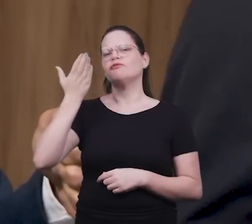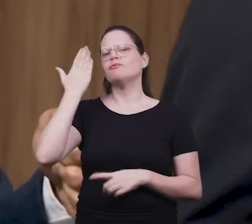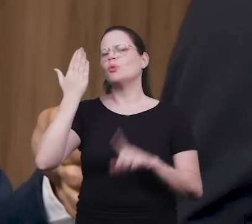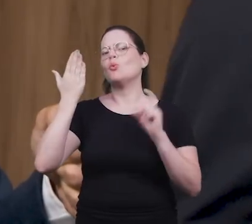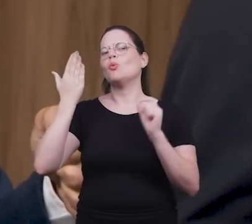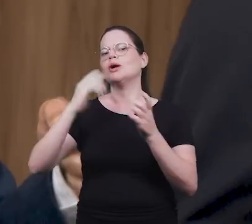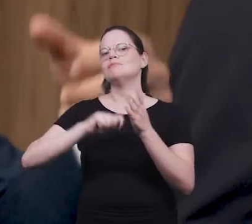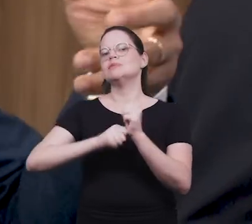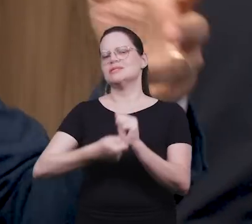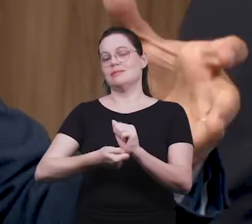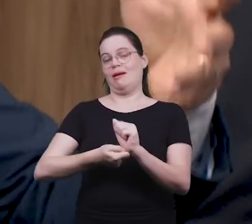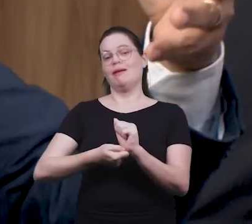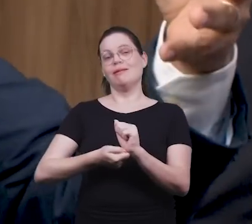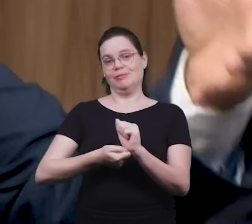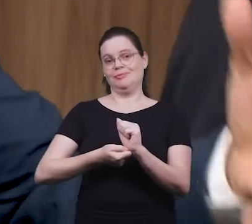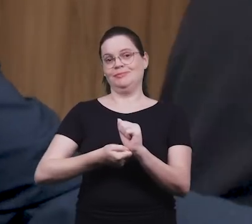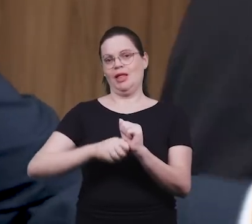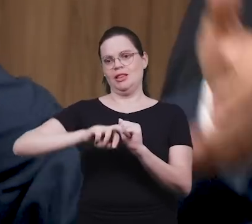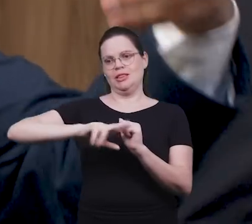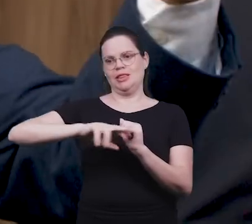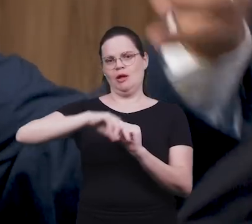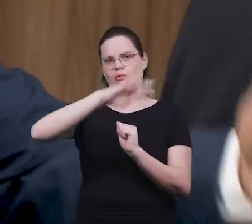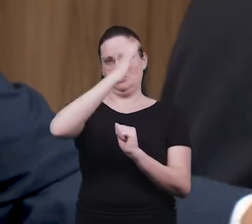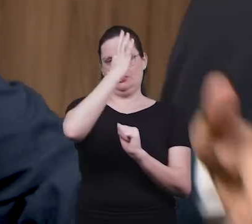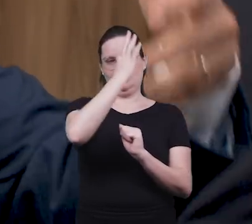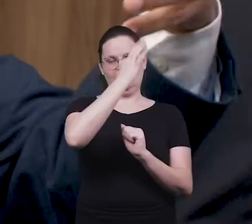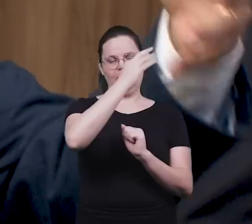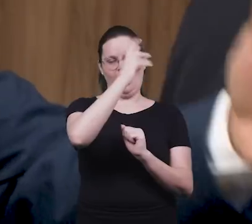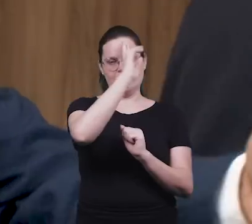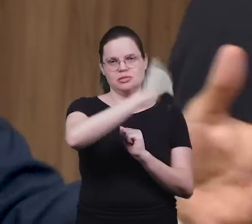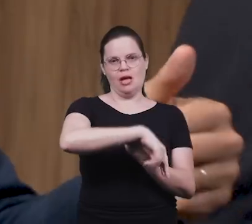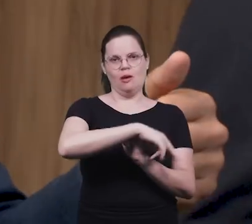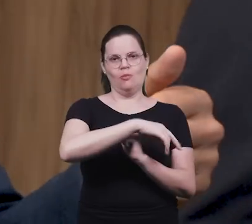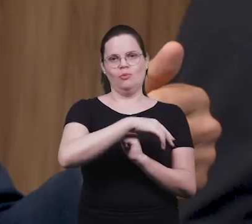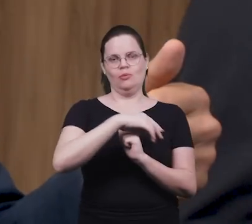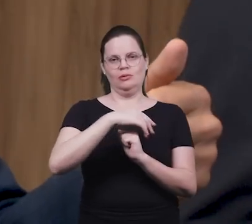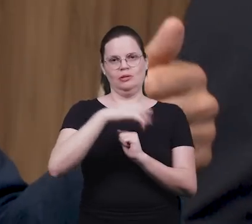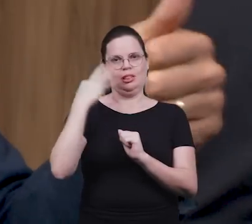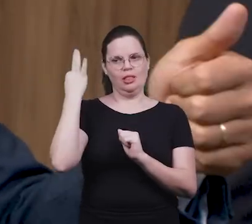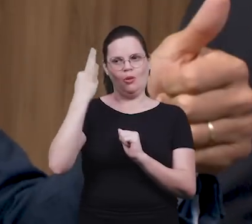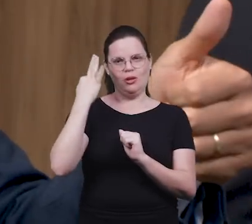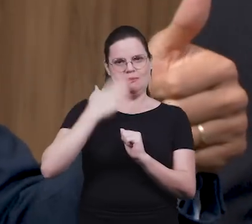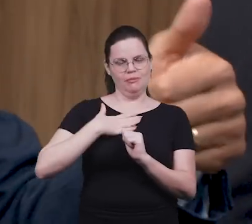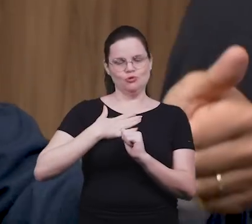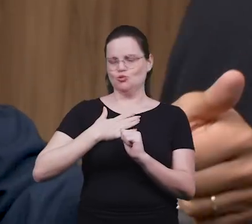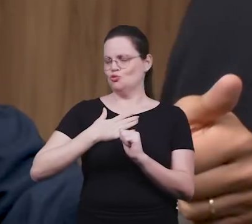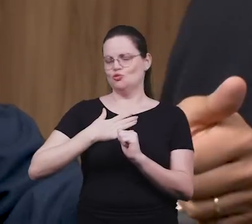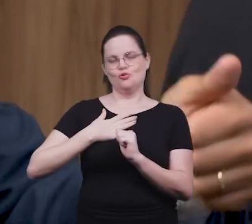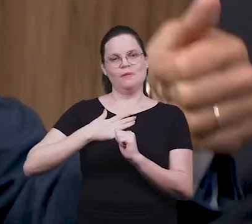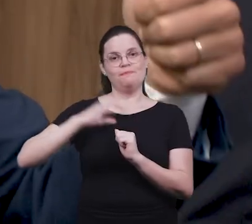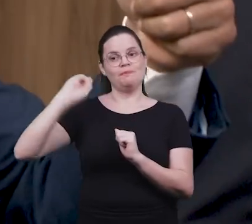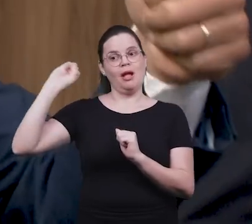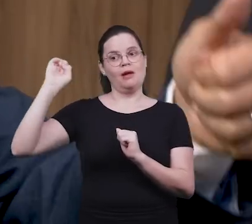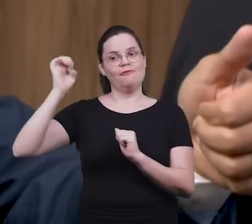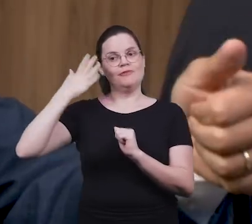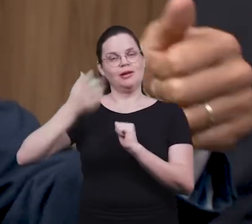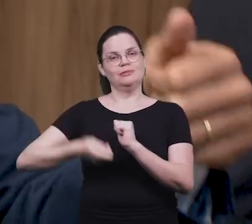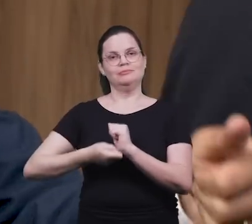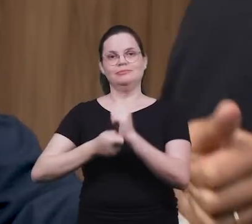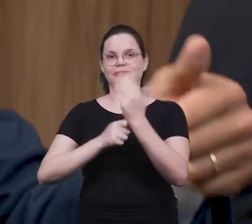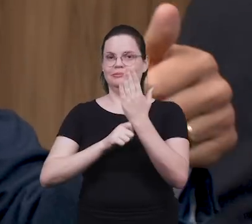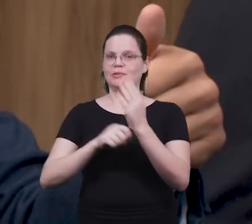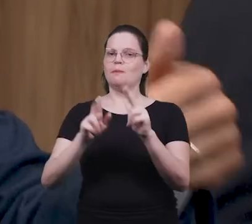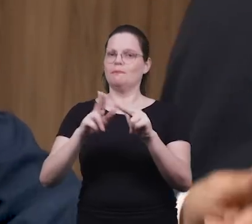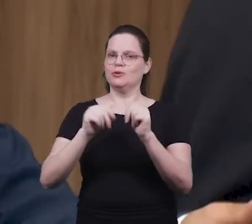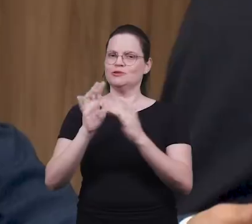Deus. Não é um conhecimento teórico, teológico, filosófico. Por isso o Senhor Jesus diz, a vós é